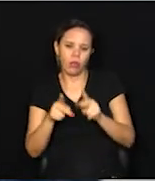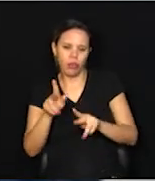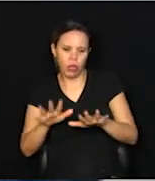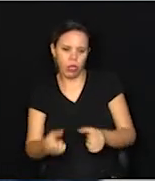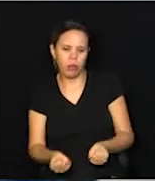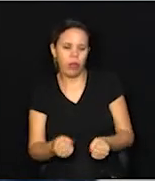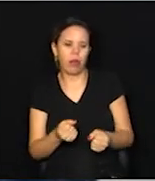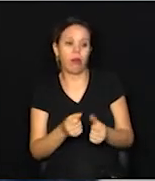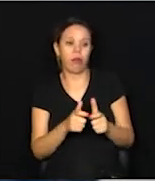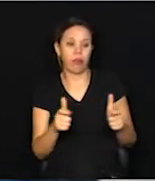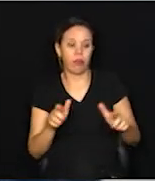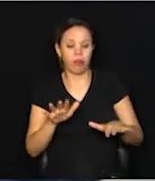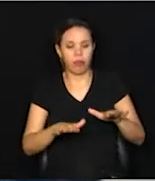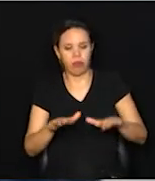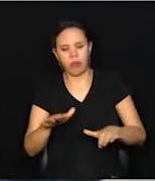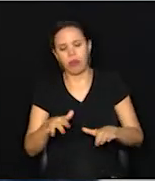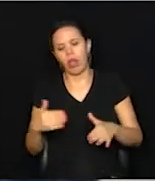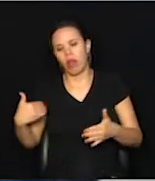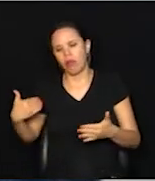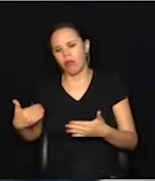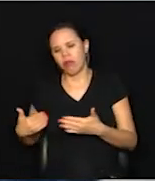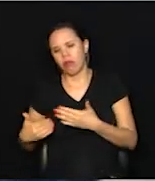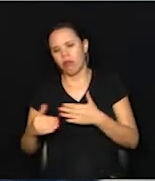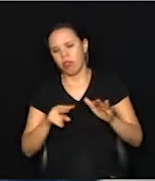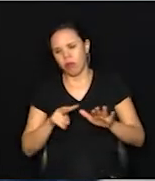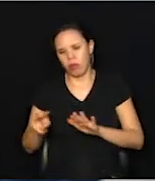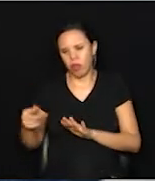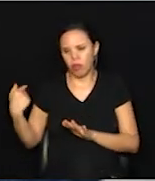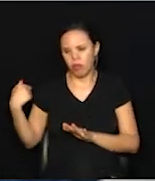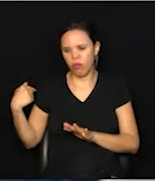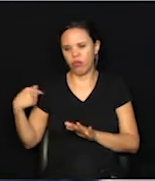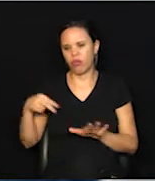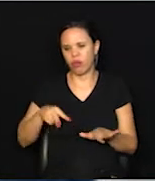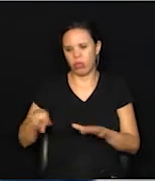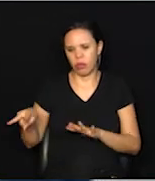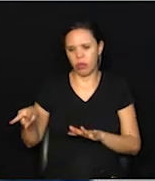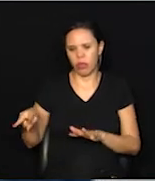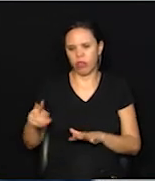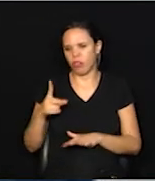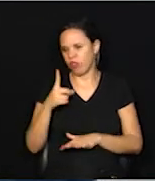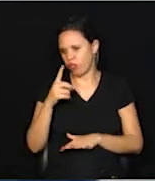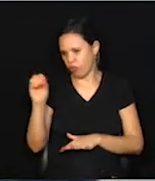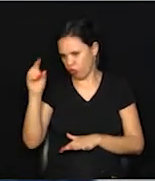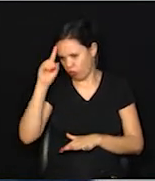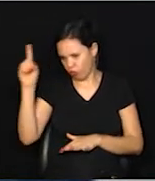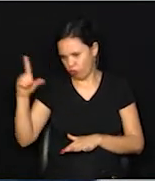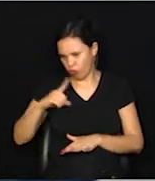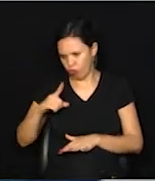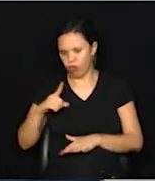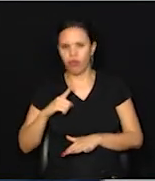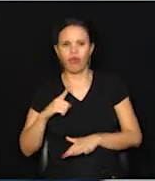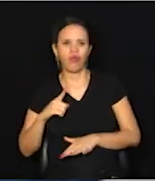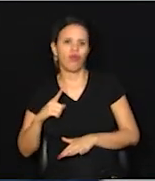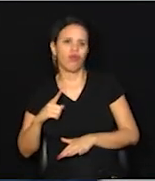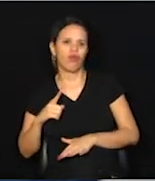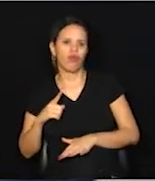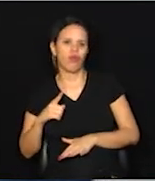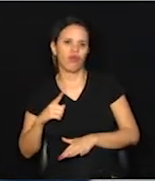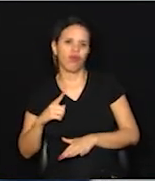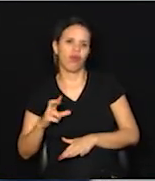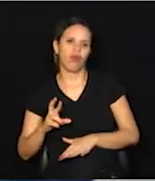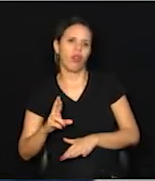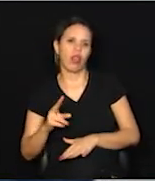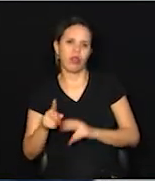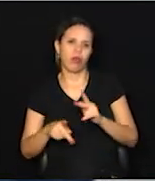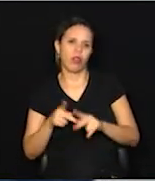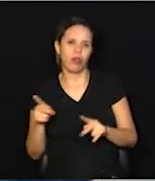nas últimas semanas a gente, na última semana na verdade, nos últimos 10 dias nós tivemos alguma resposta em termos